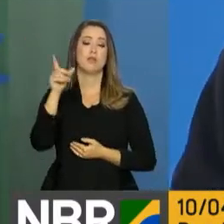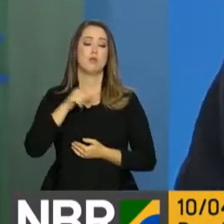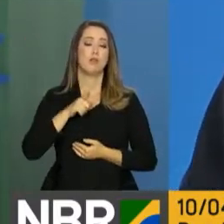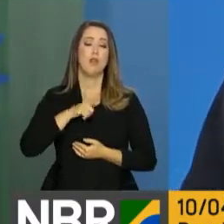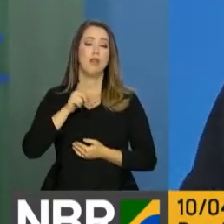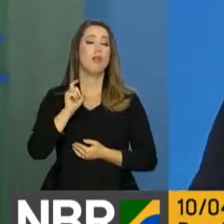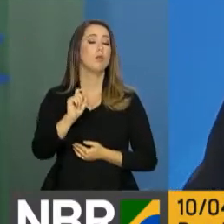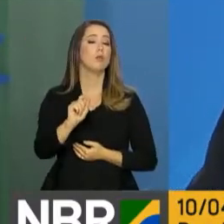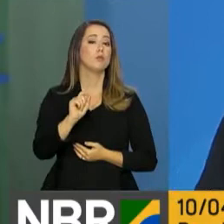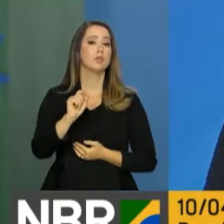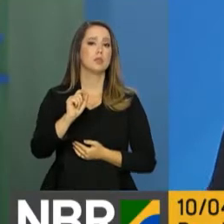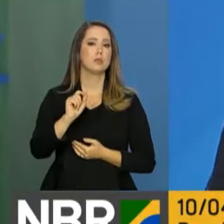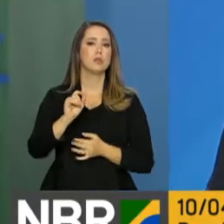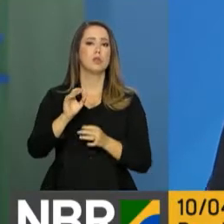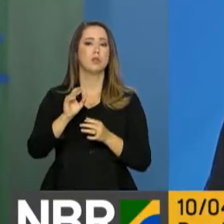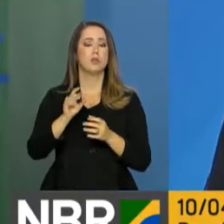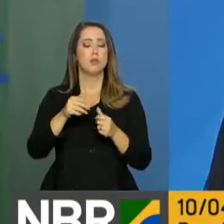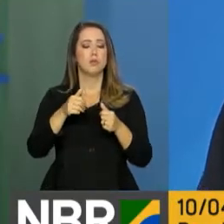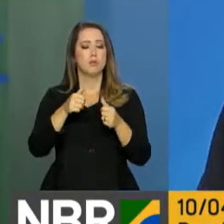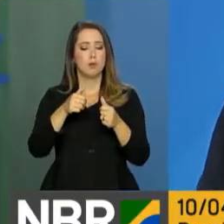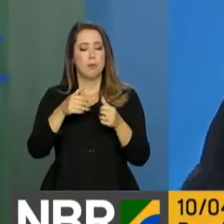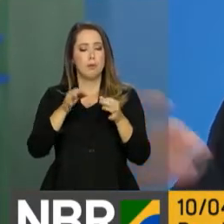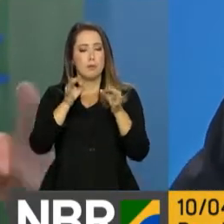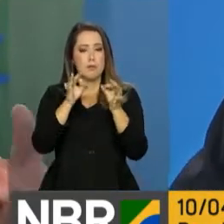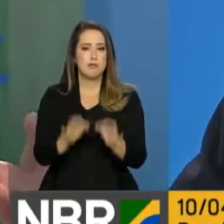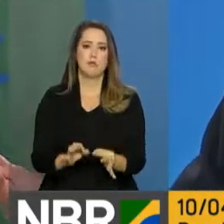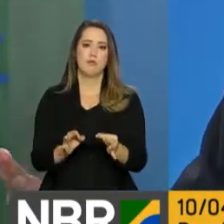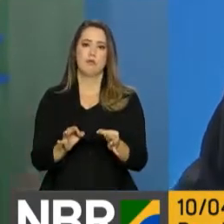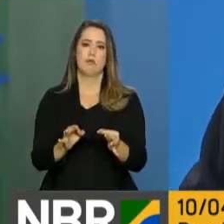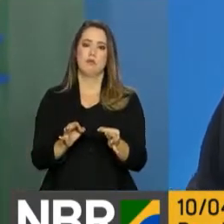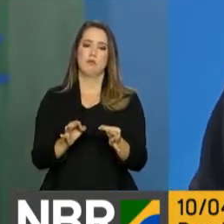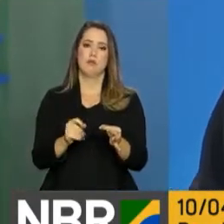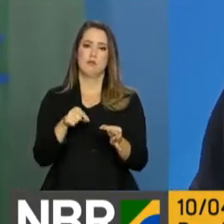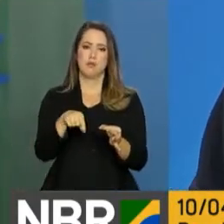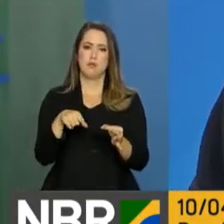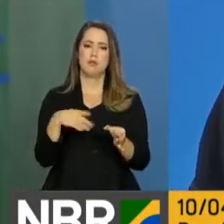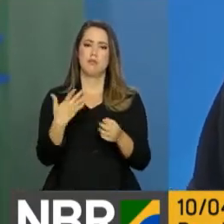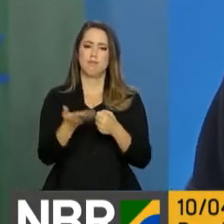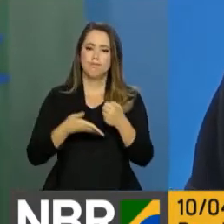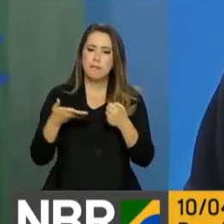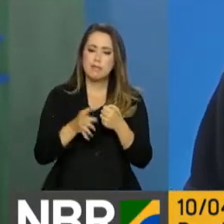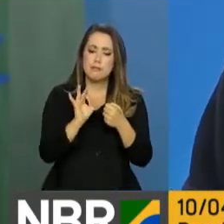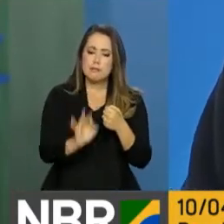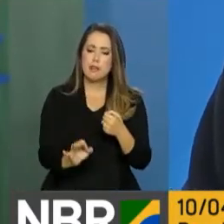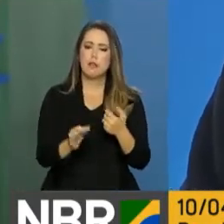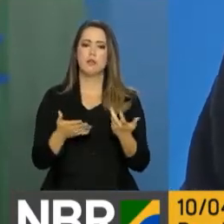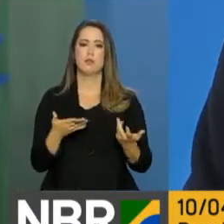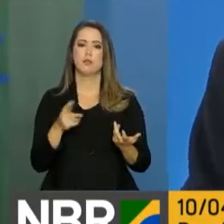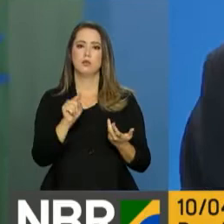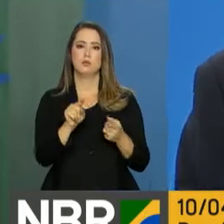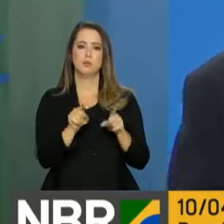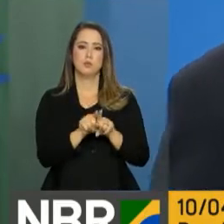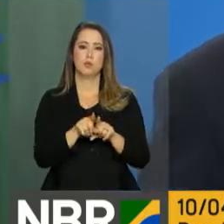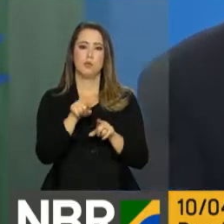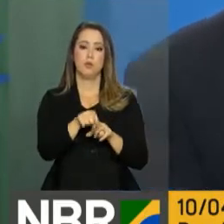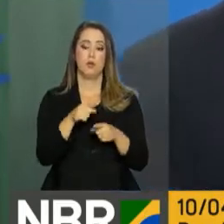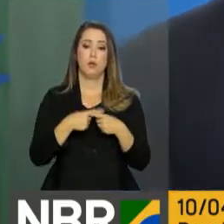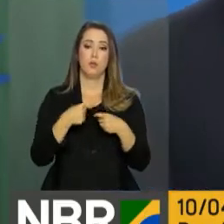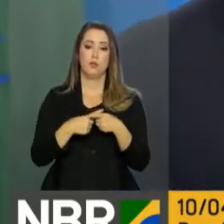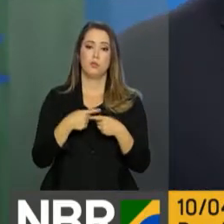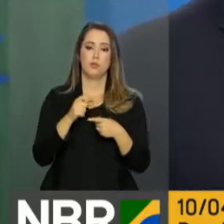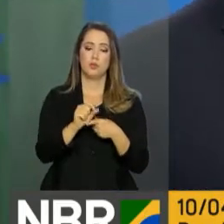tem bases firmes e reitero que muito disso se deve à forma